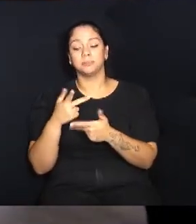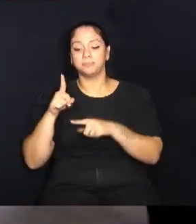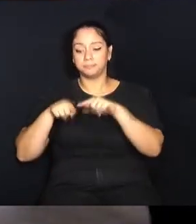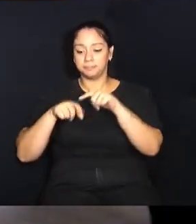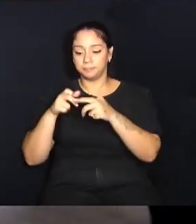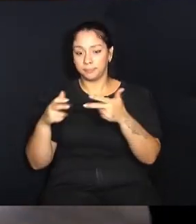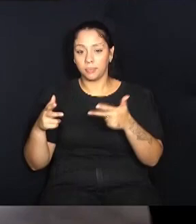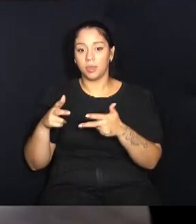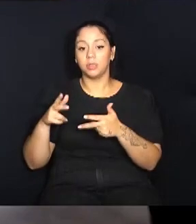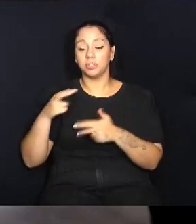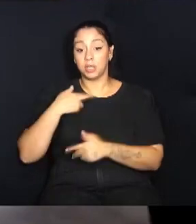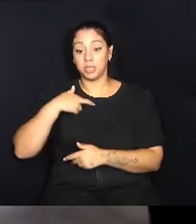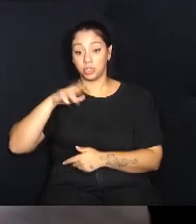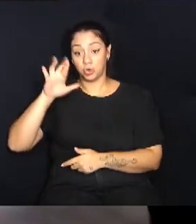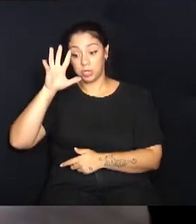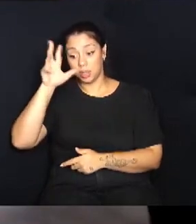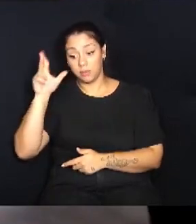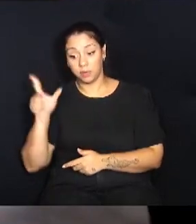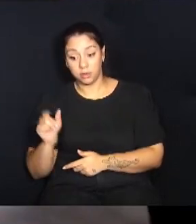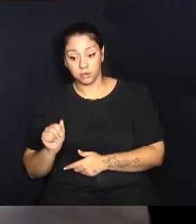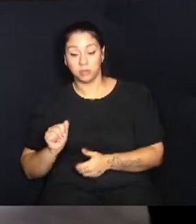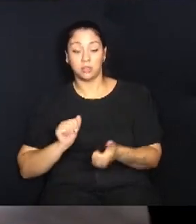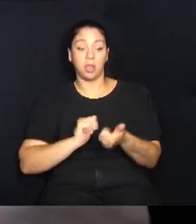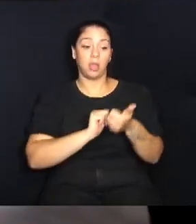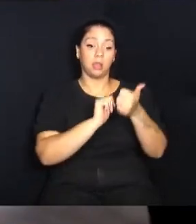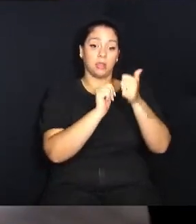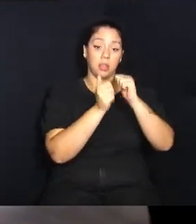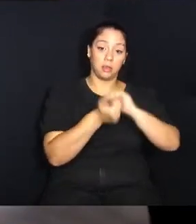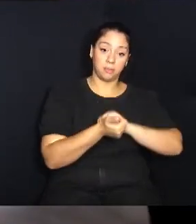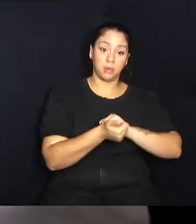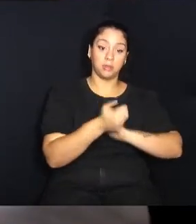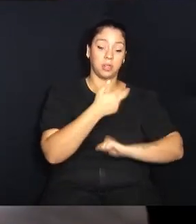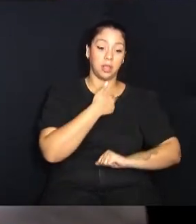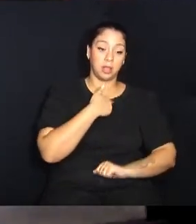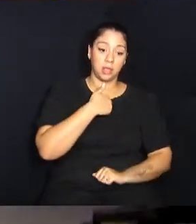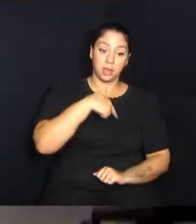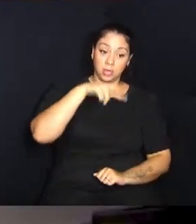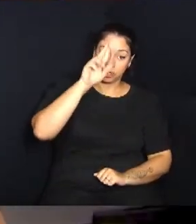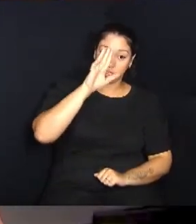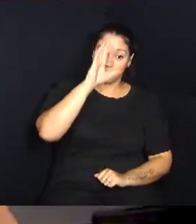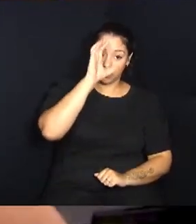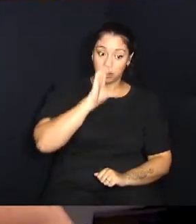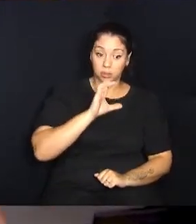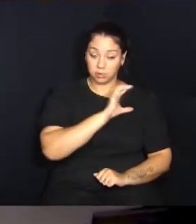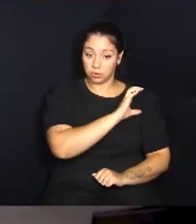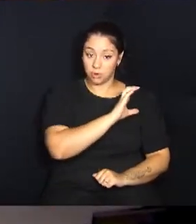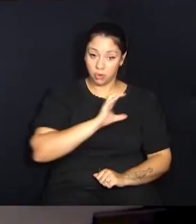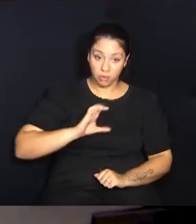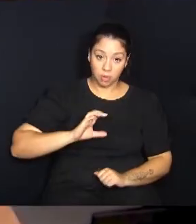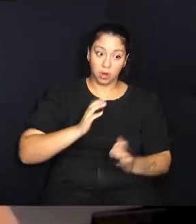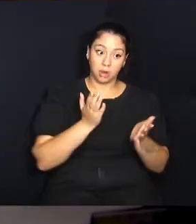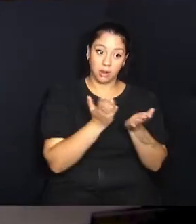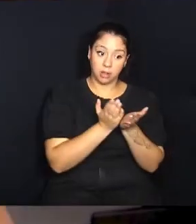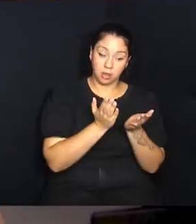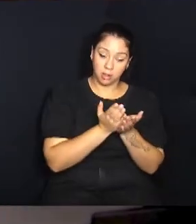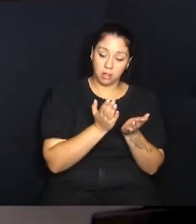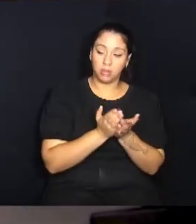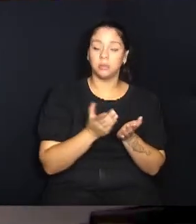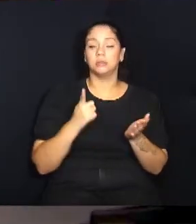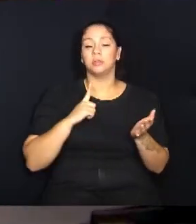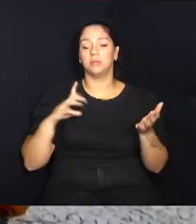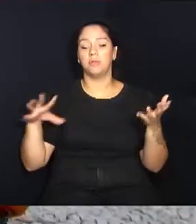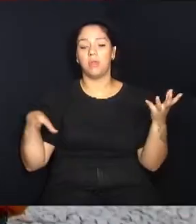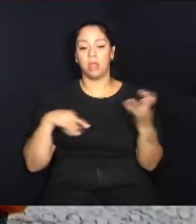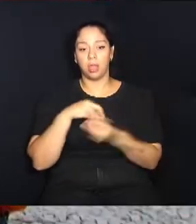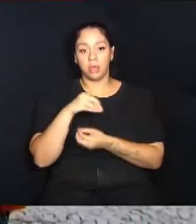africana, né, e faziam adaptações com a religião católica cristã, para que eles pudessem ter condições de poder proferir a